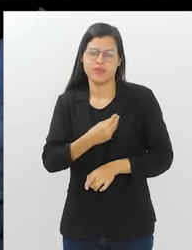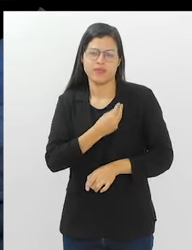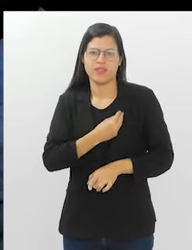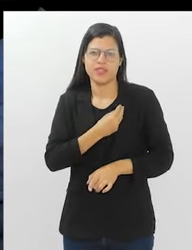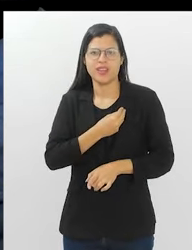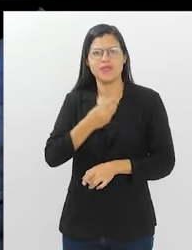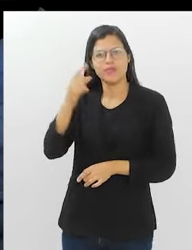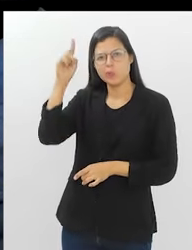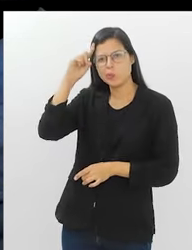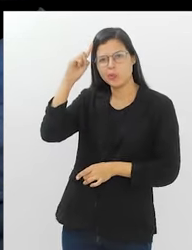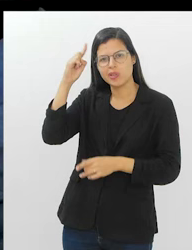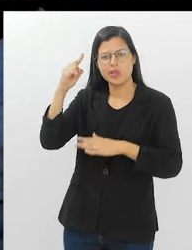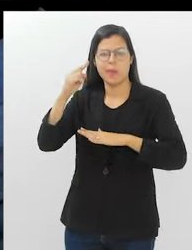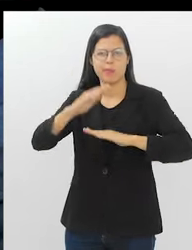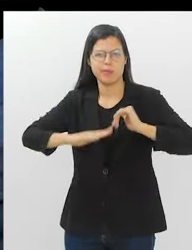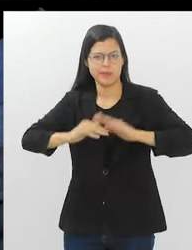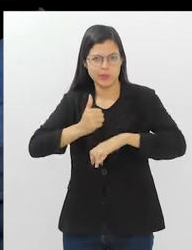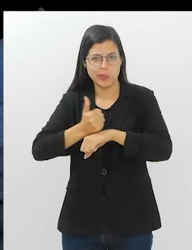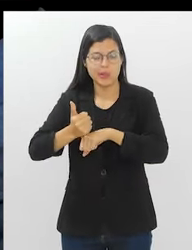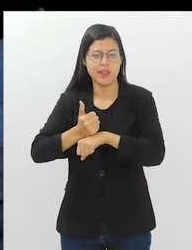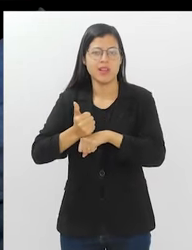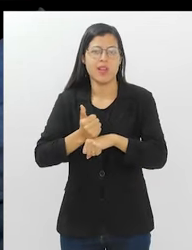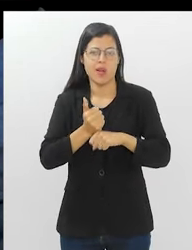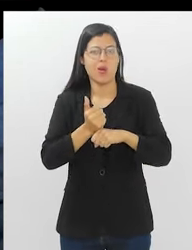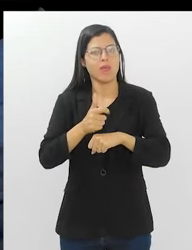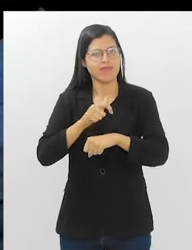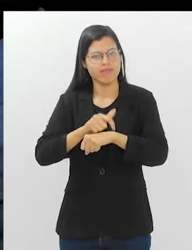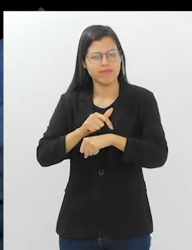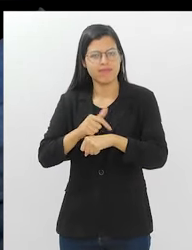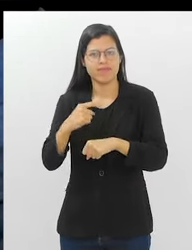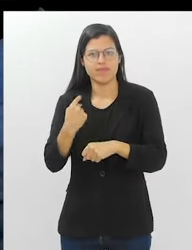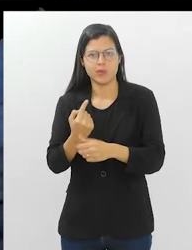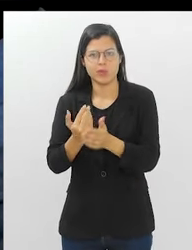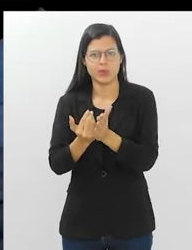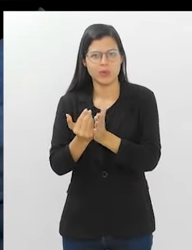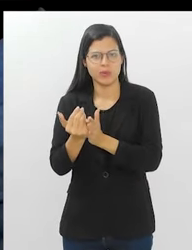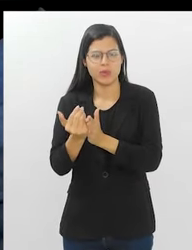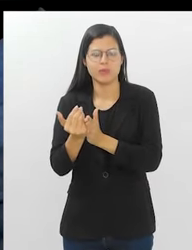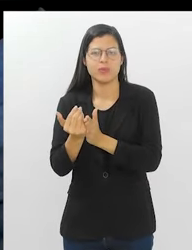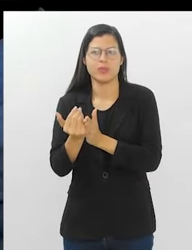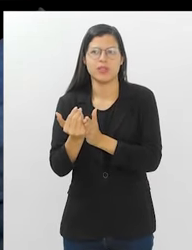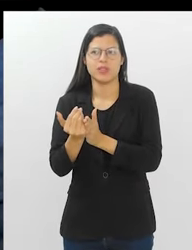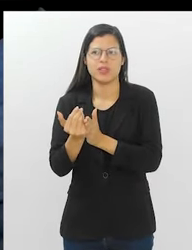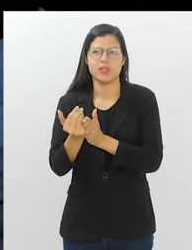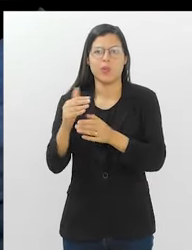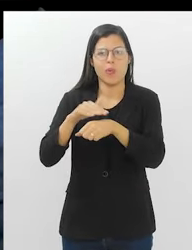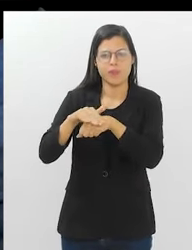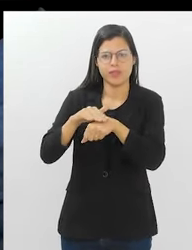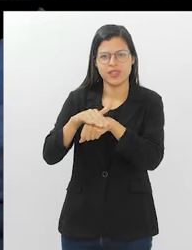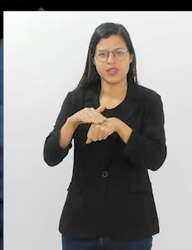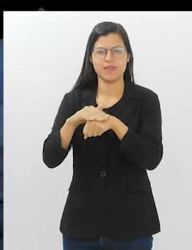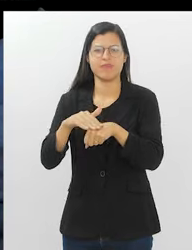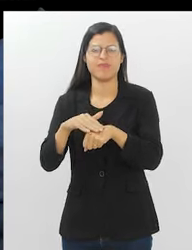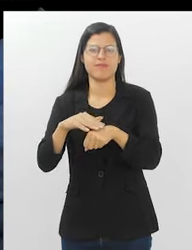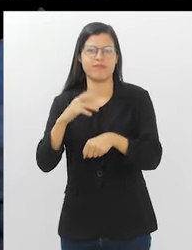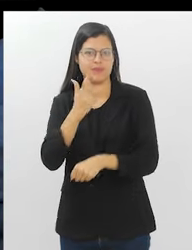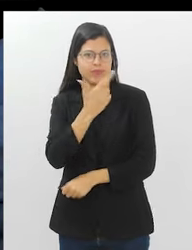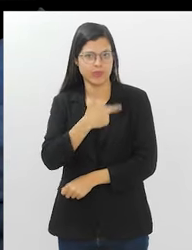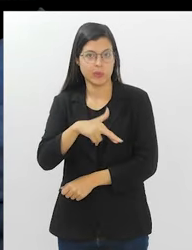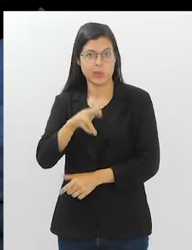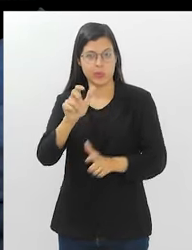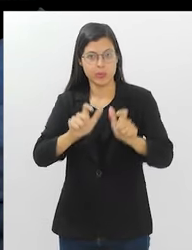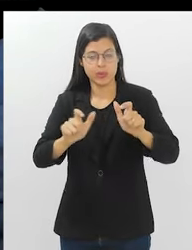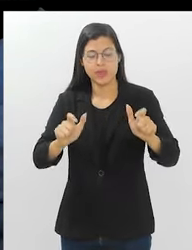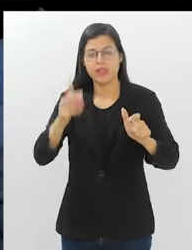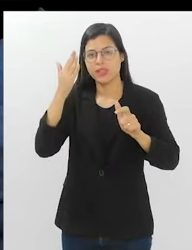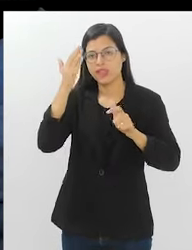dia. Então, nós estamos dentro dessa fase que nós estamos conversando com os nossos religiosos